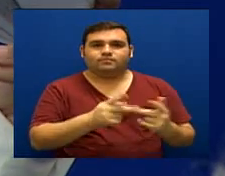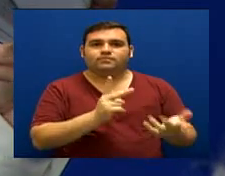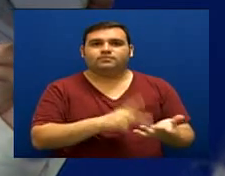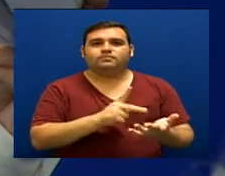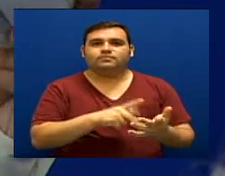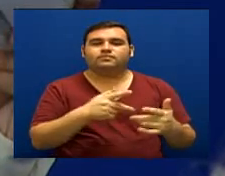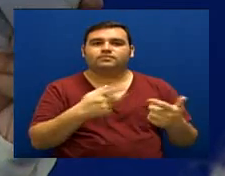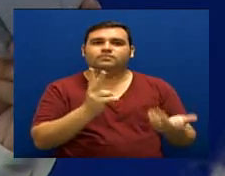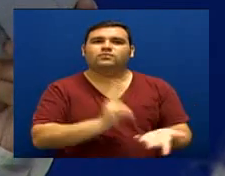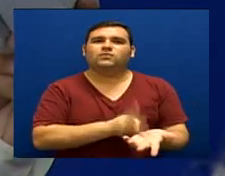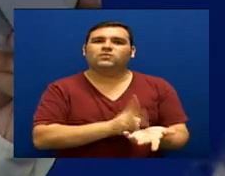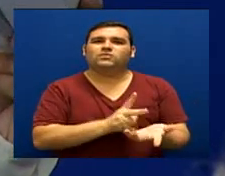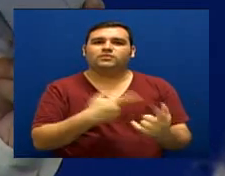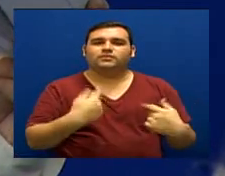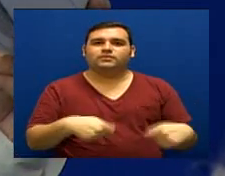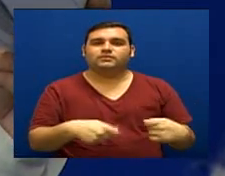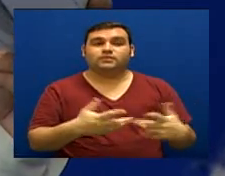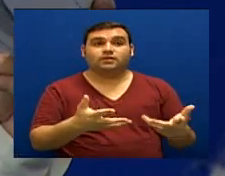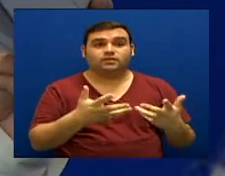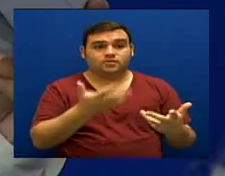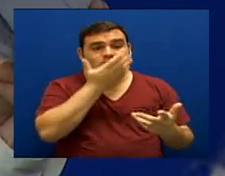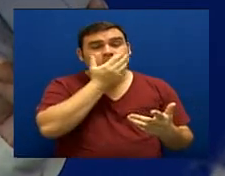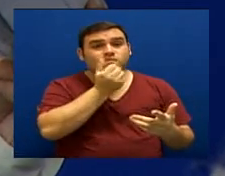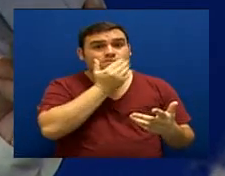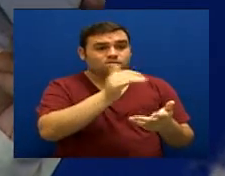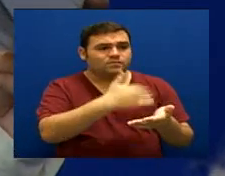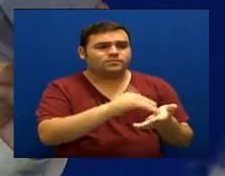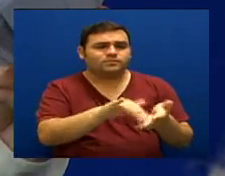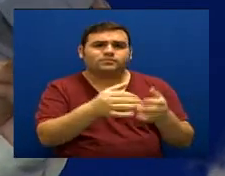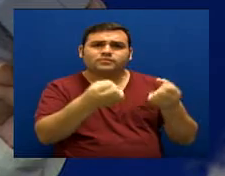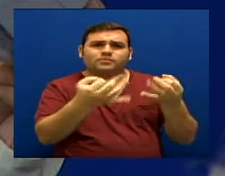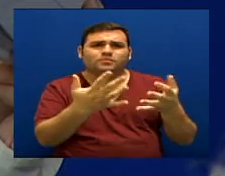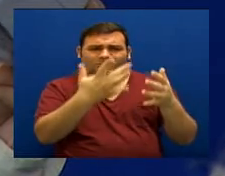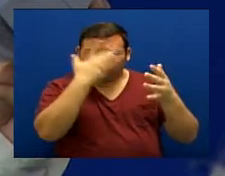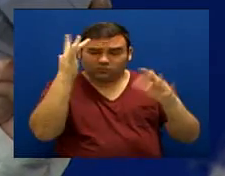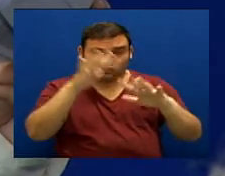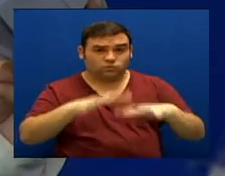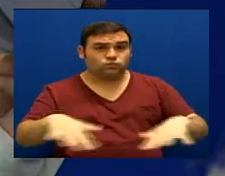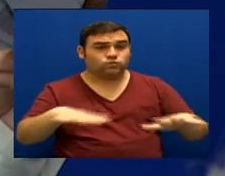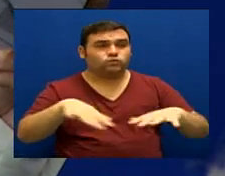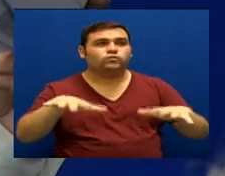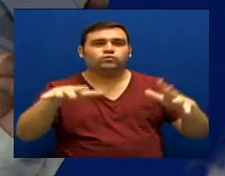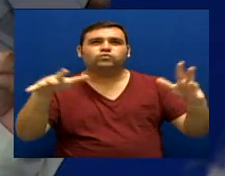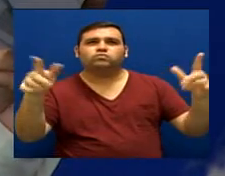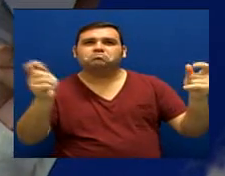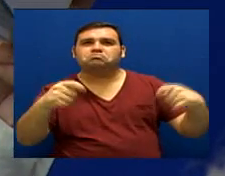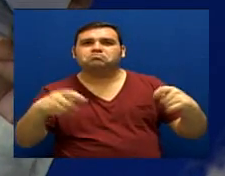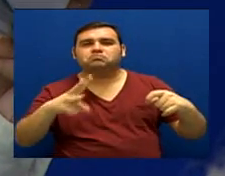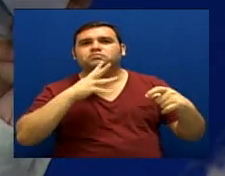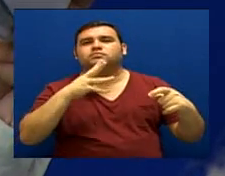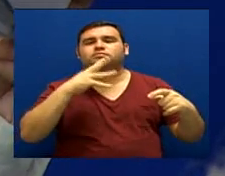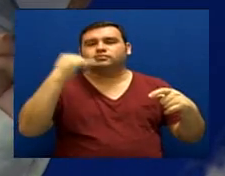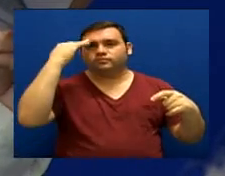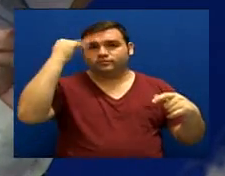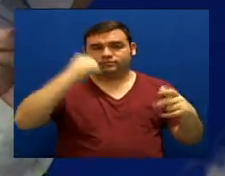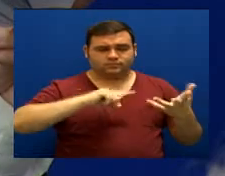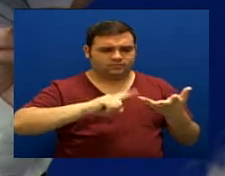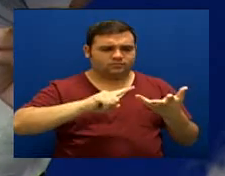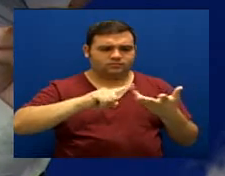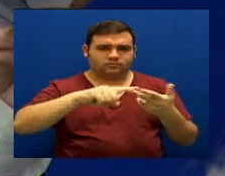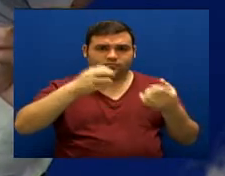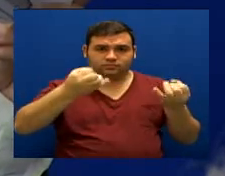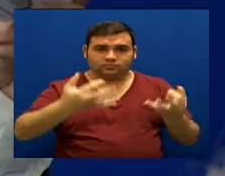tá então gostaria que o secretário dissesse publicamente se tem conhecimento desse